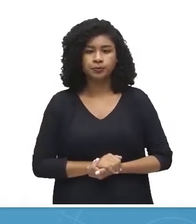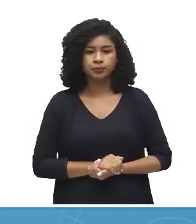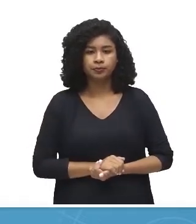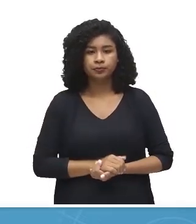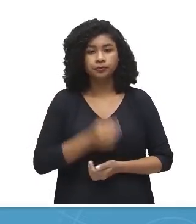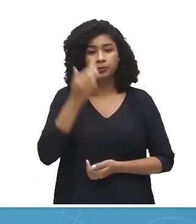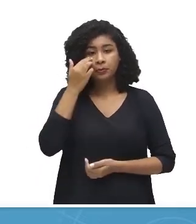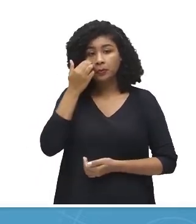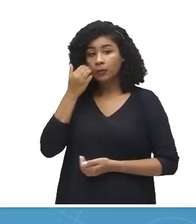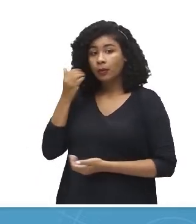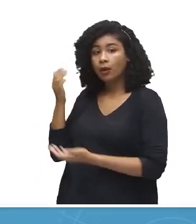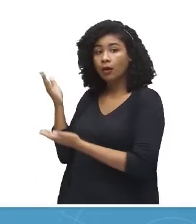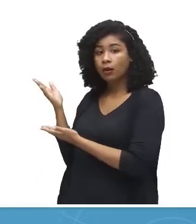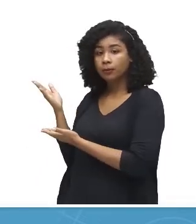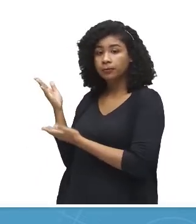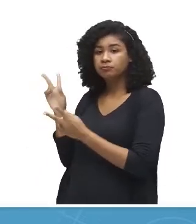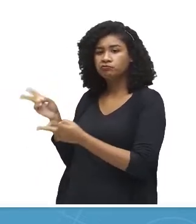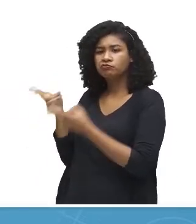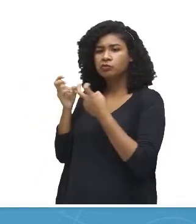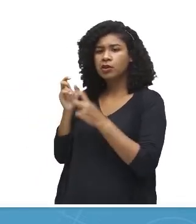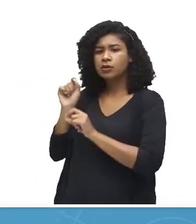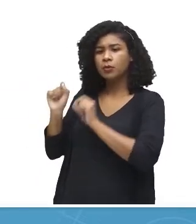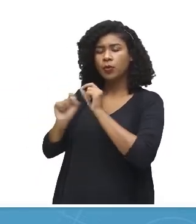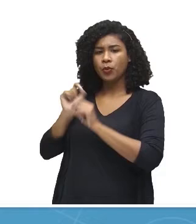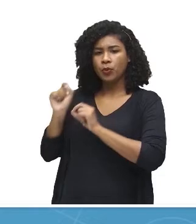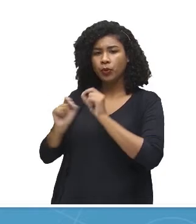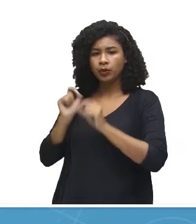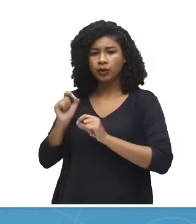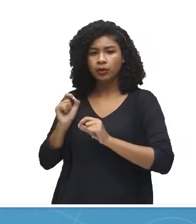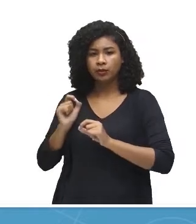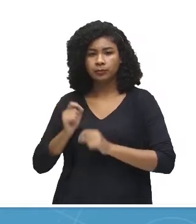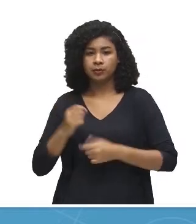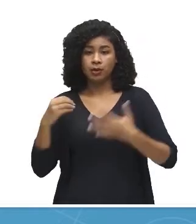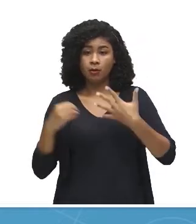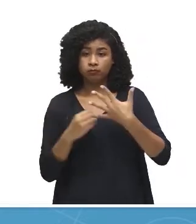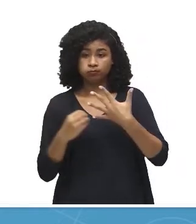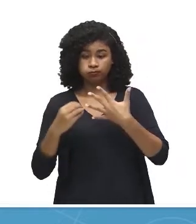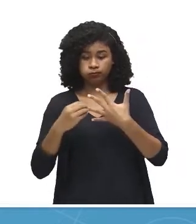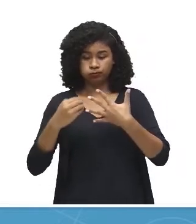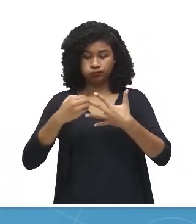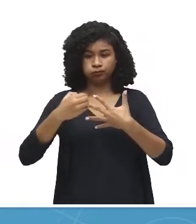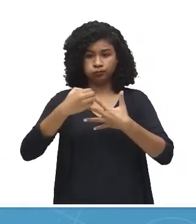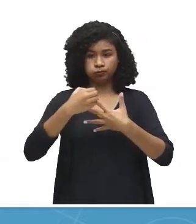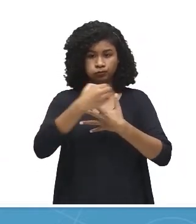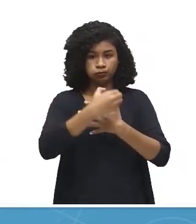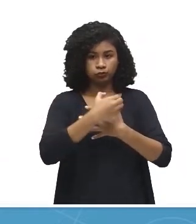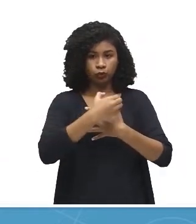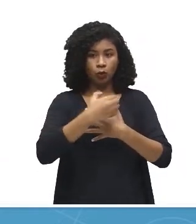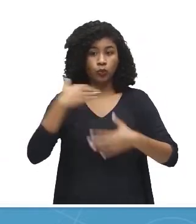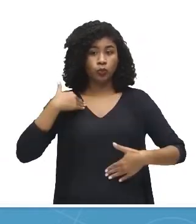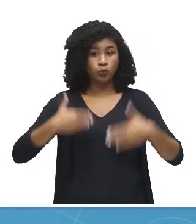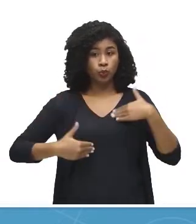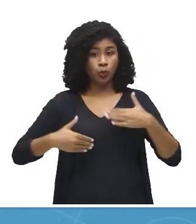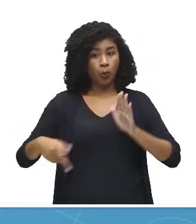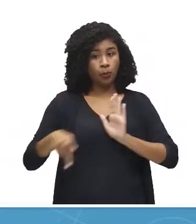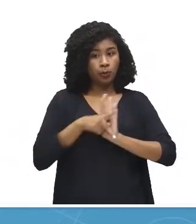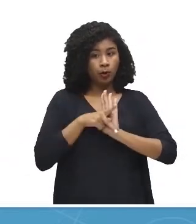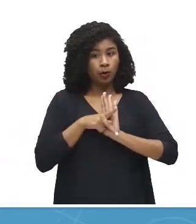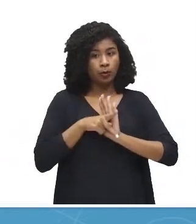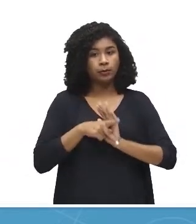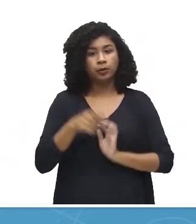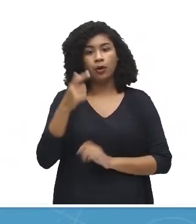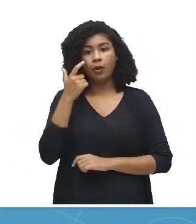Aqui a gente vai observar as glândulas do corpo humano, tá? Então, a gente tem algumas aí para mostrar para vocês.